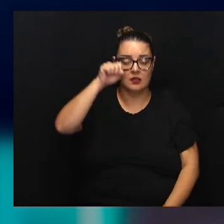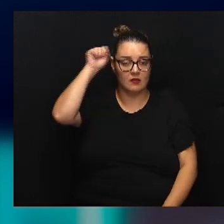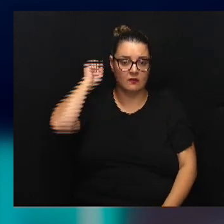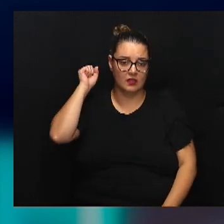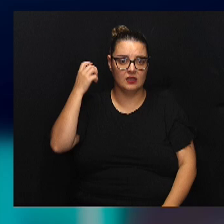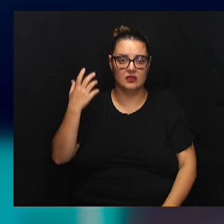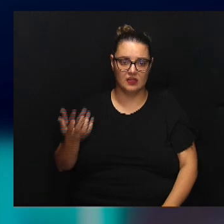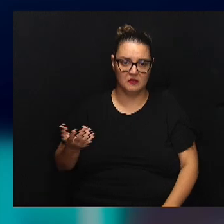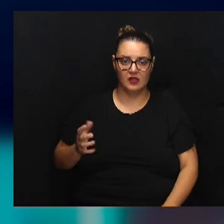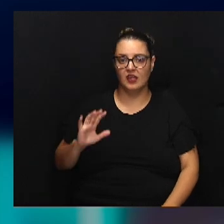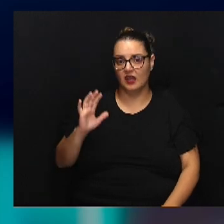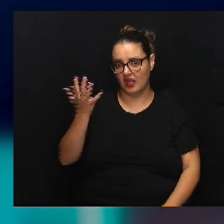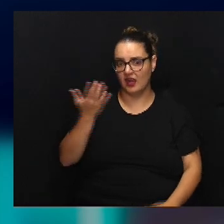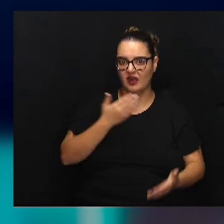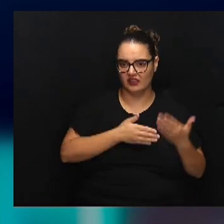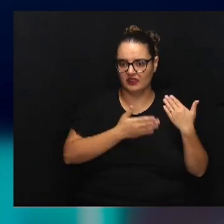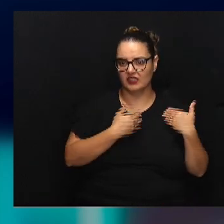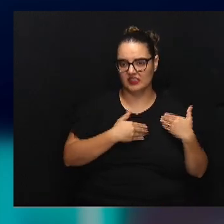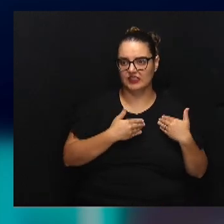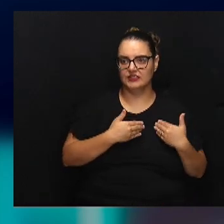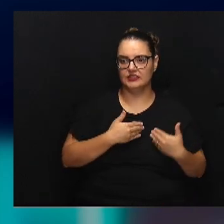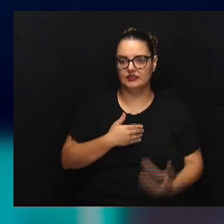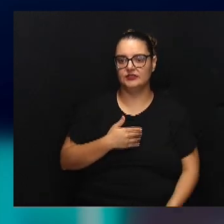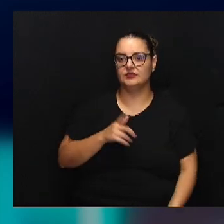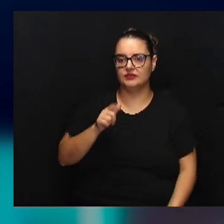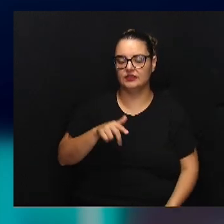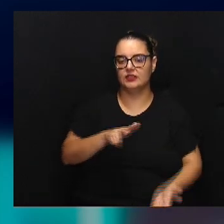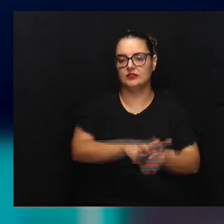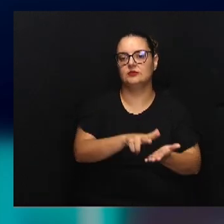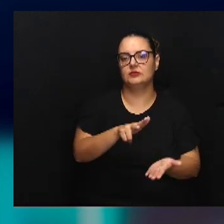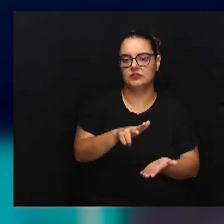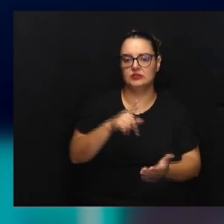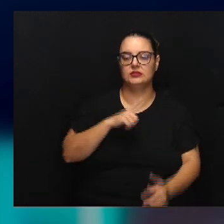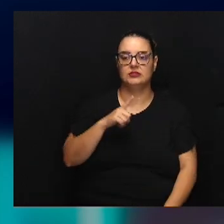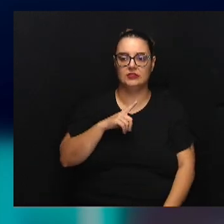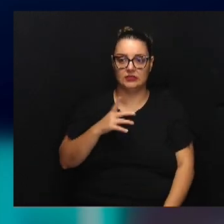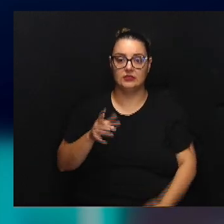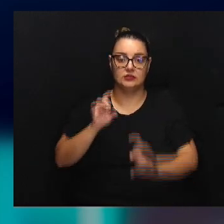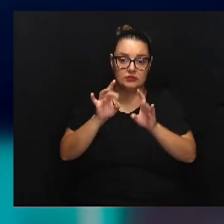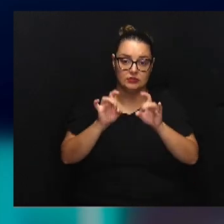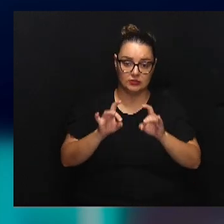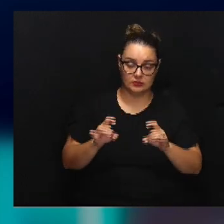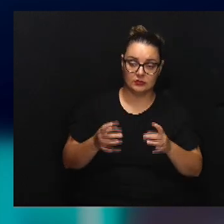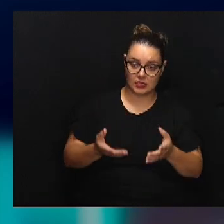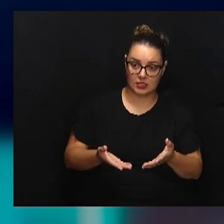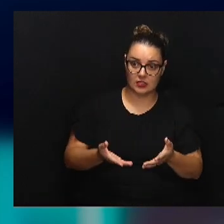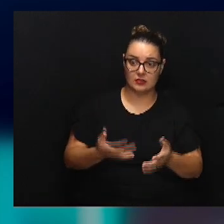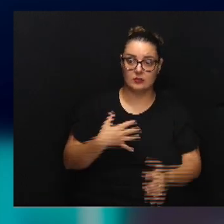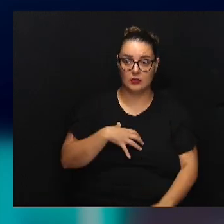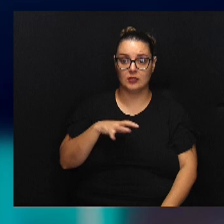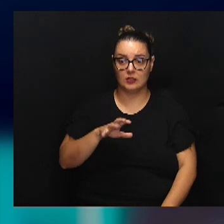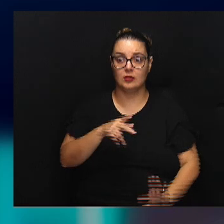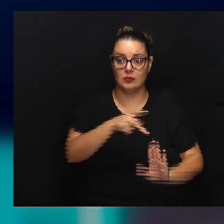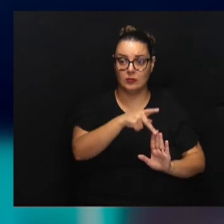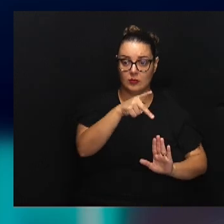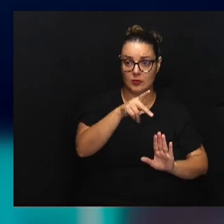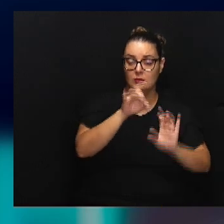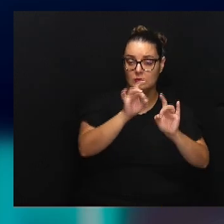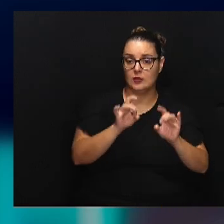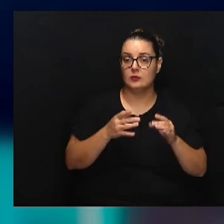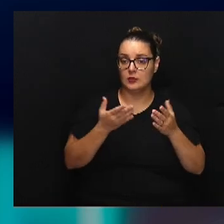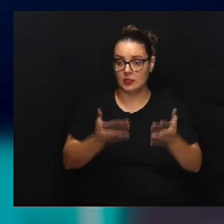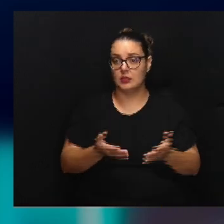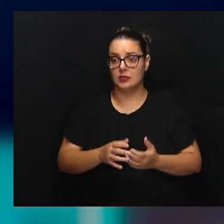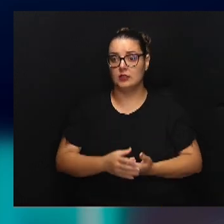ainda versará sobre a regulamentação, terá uma regulamentação específica para isso, uma portaria específica para isso,